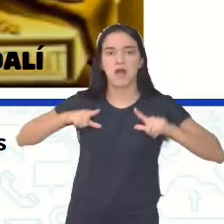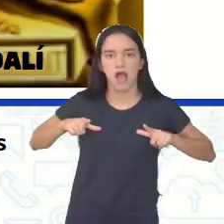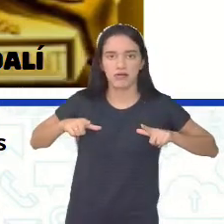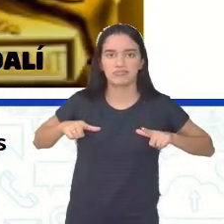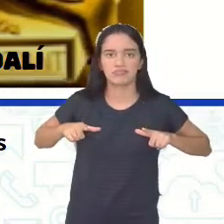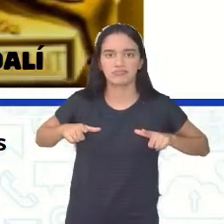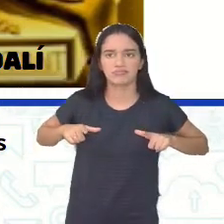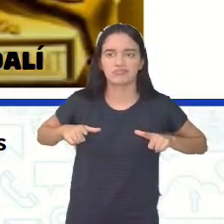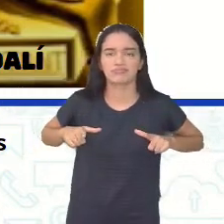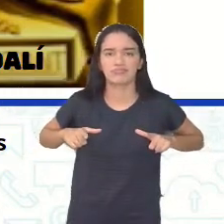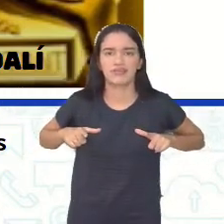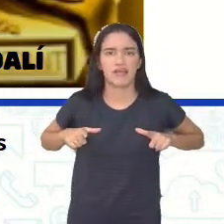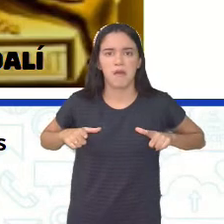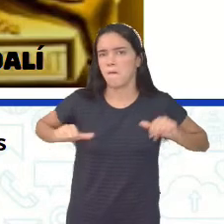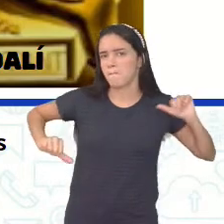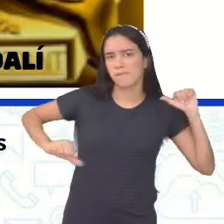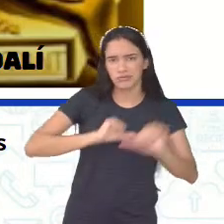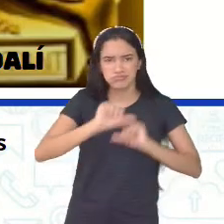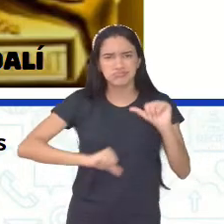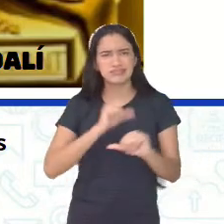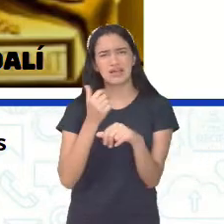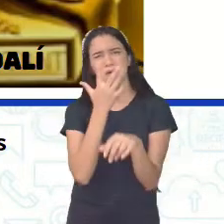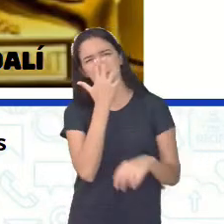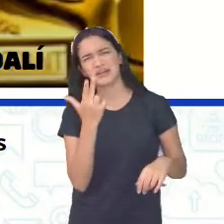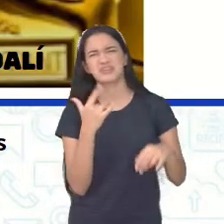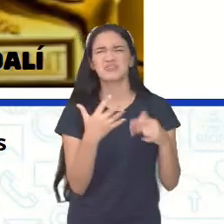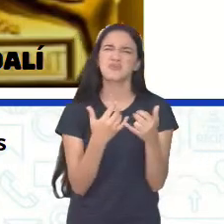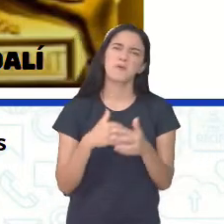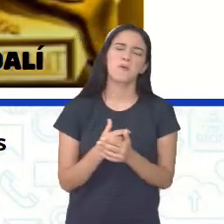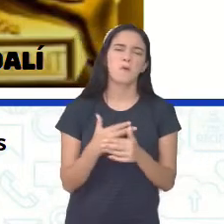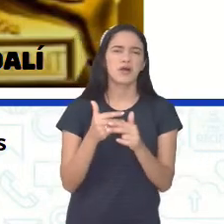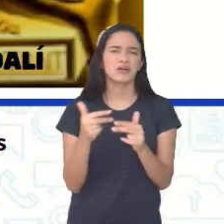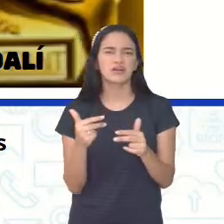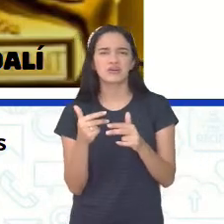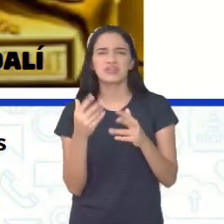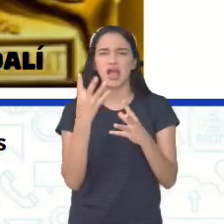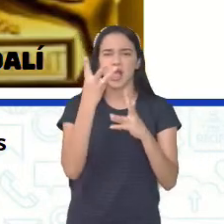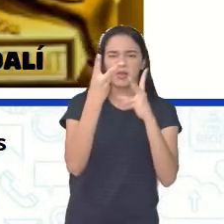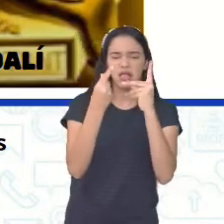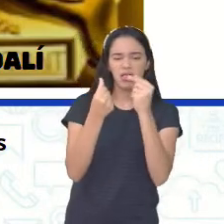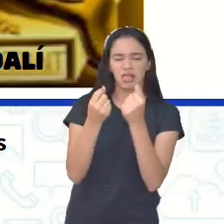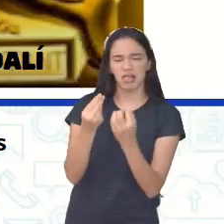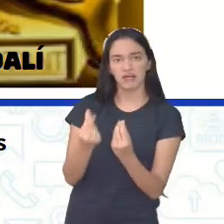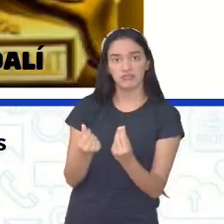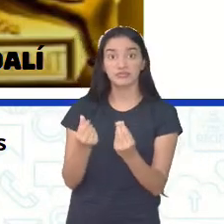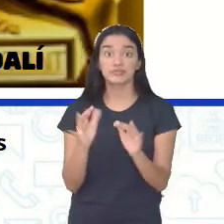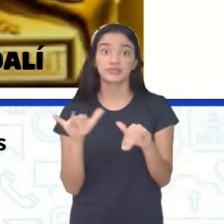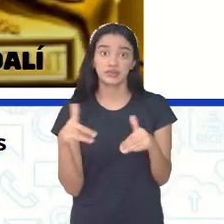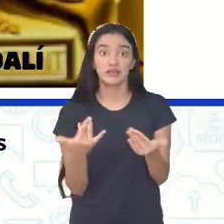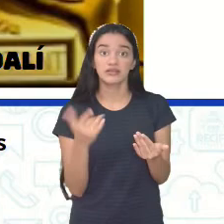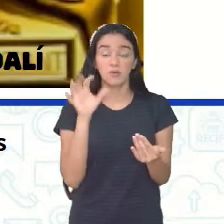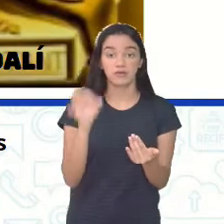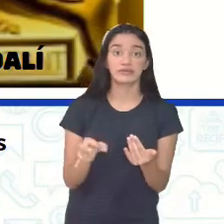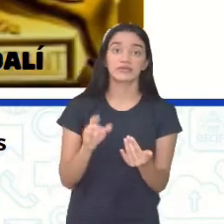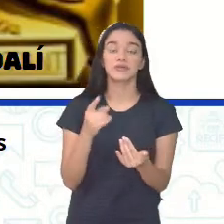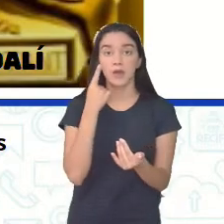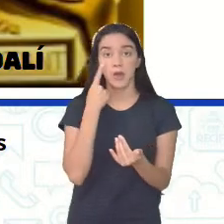humanos nos vasos. Nos vasos. Então, quando a tela foi criada, aí os artistas começaram